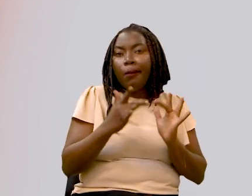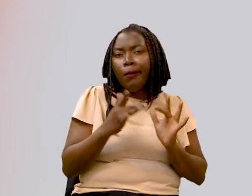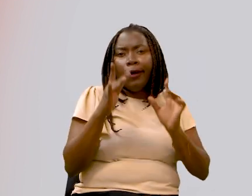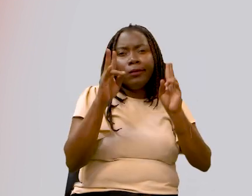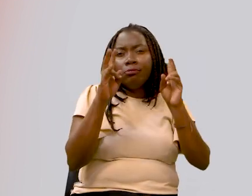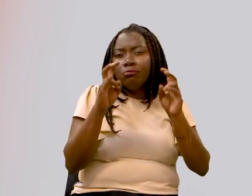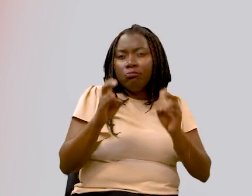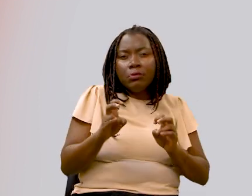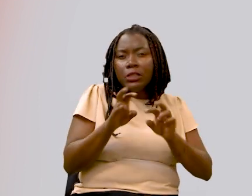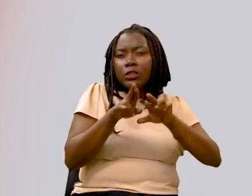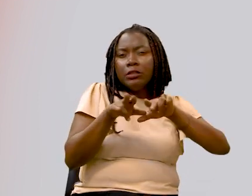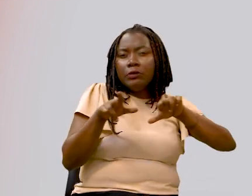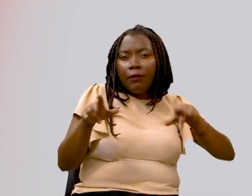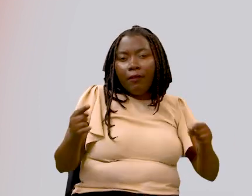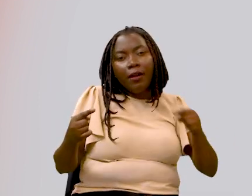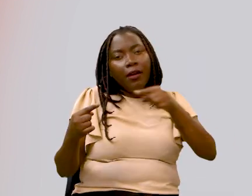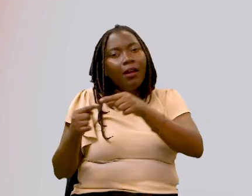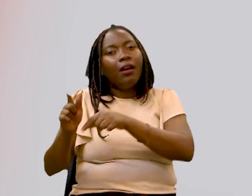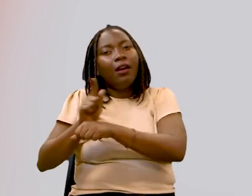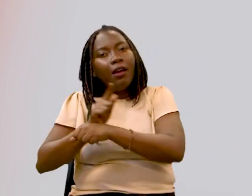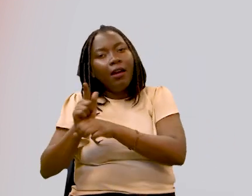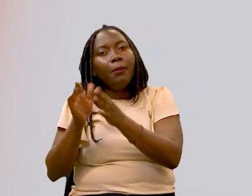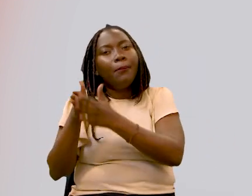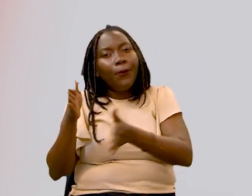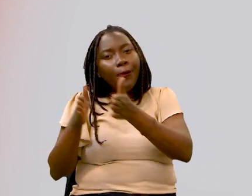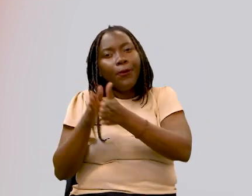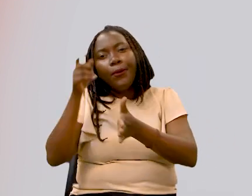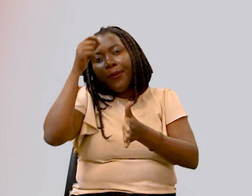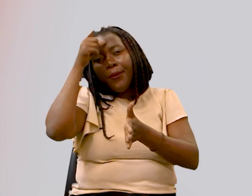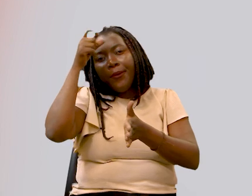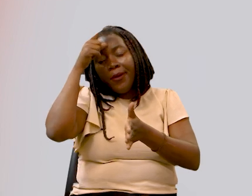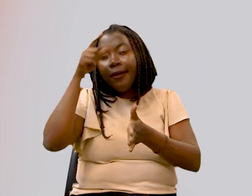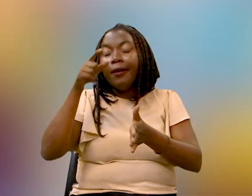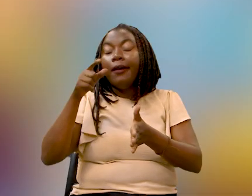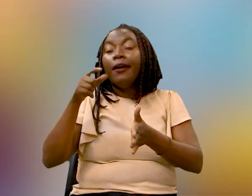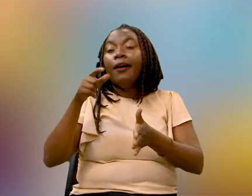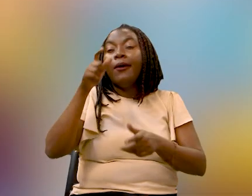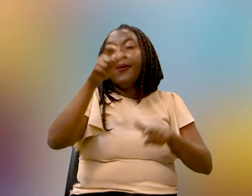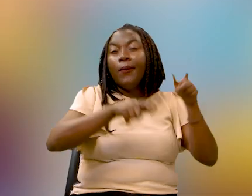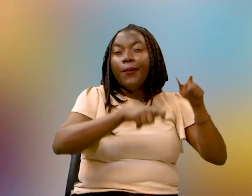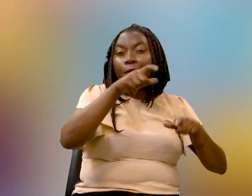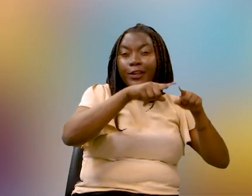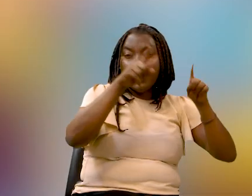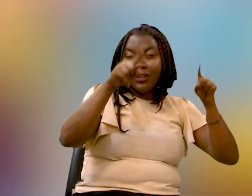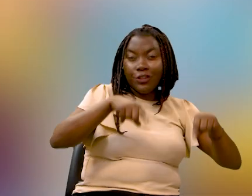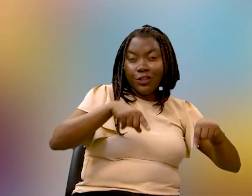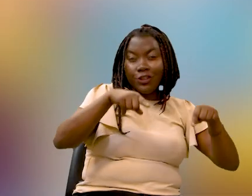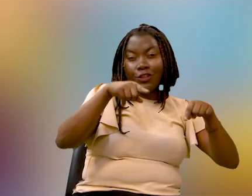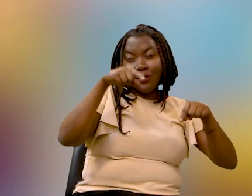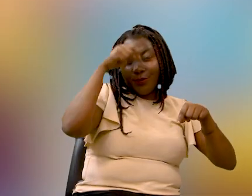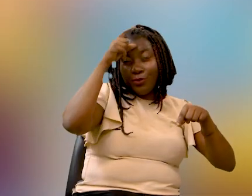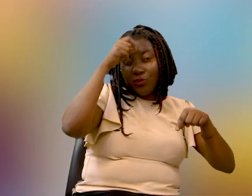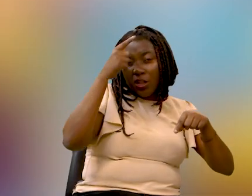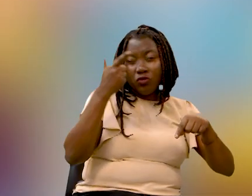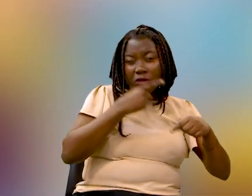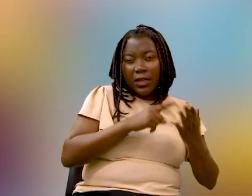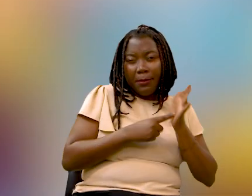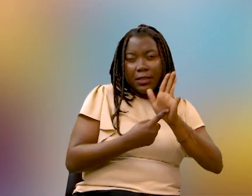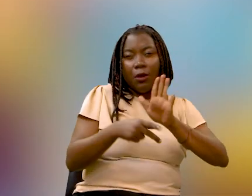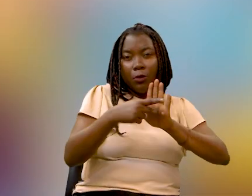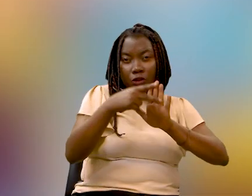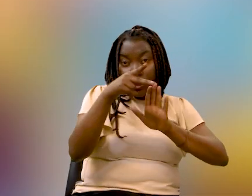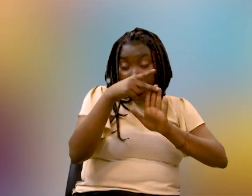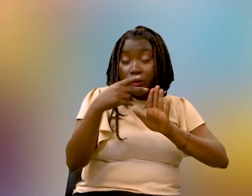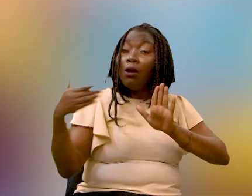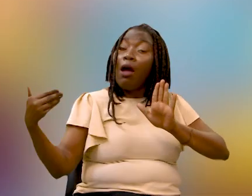diferentes aspectos inerentes à gestão e à produção cultural. Para que os agentes culturais consigam apresentar os projetos,